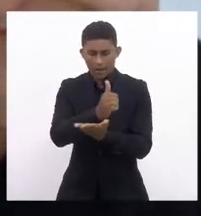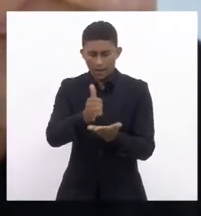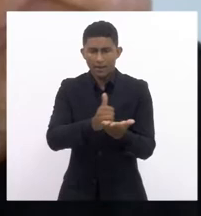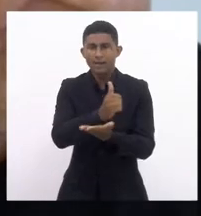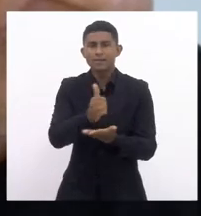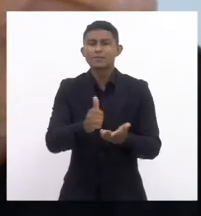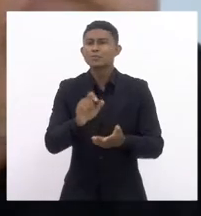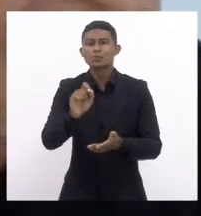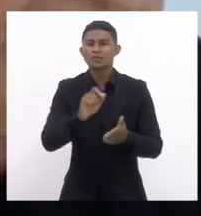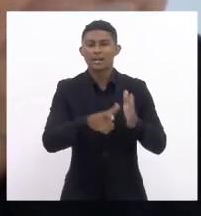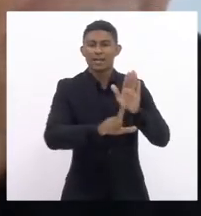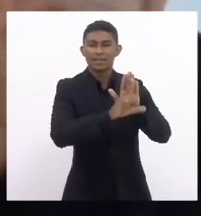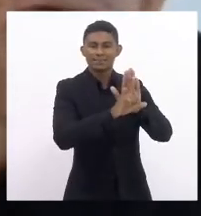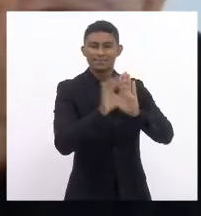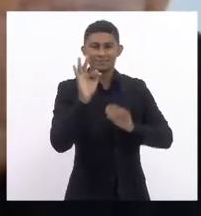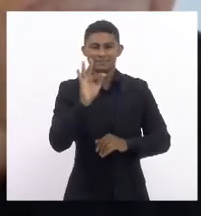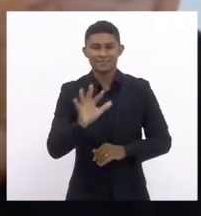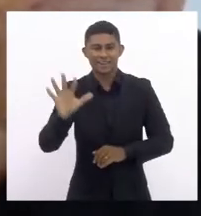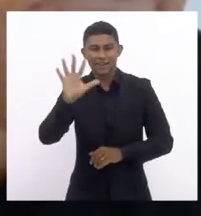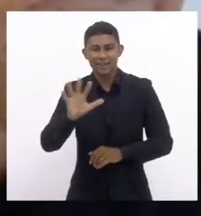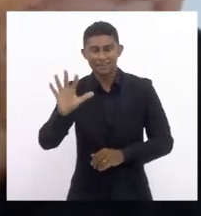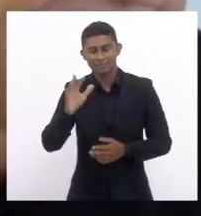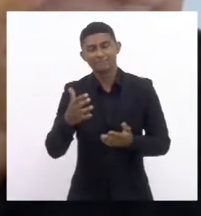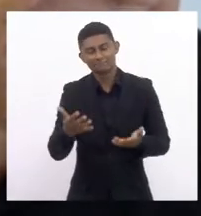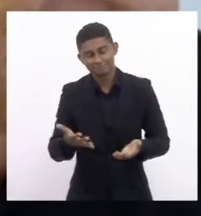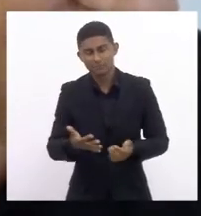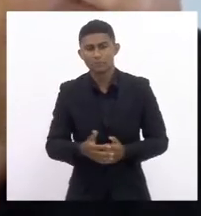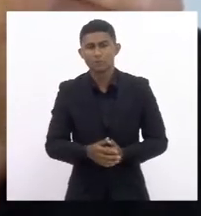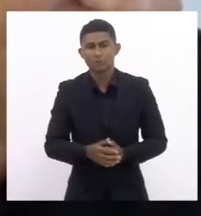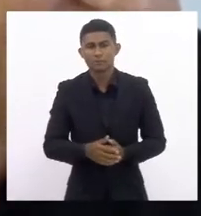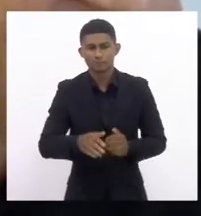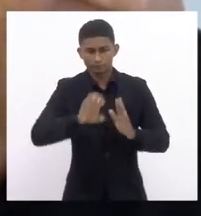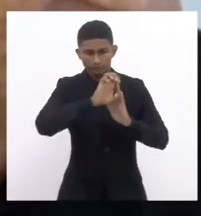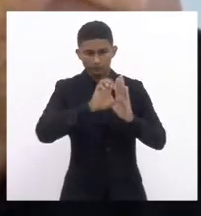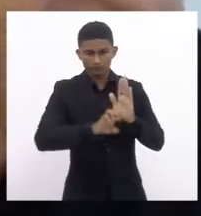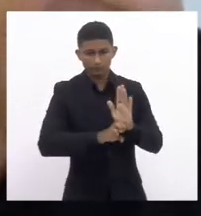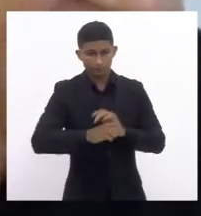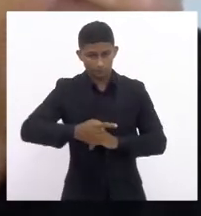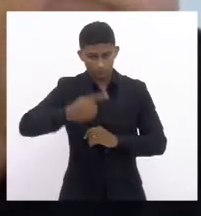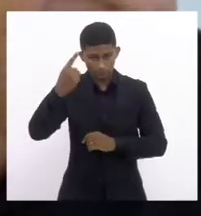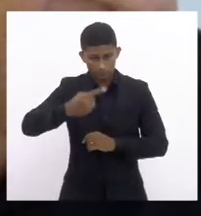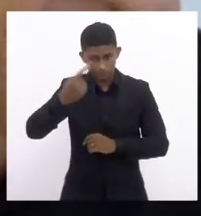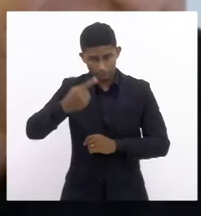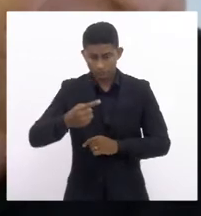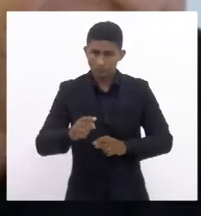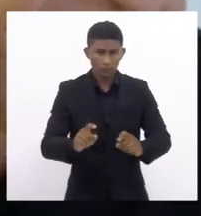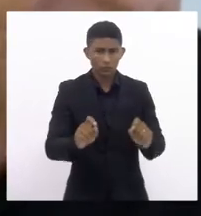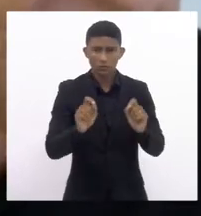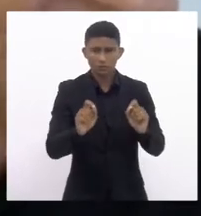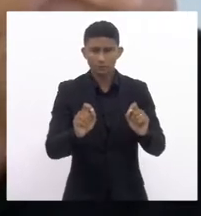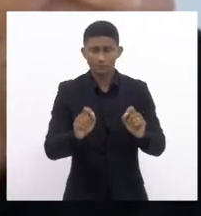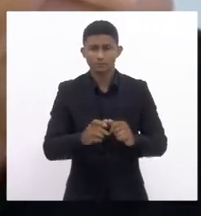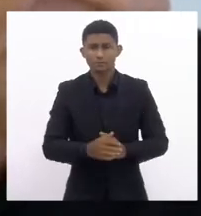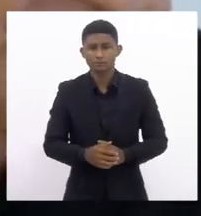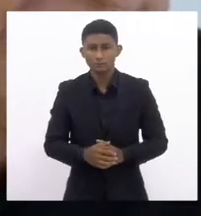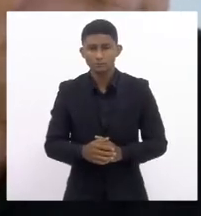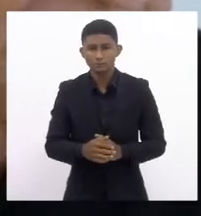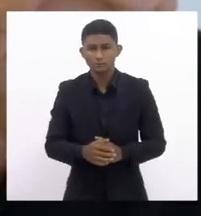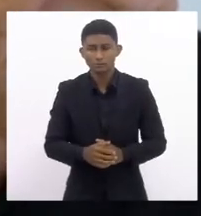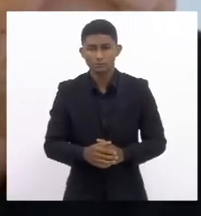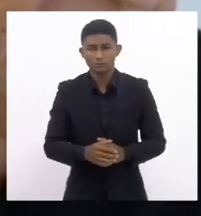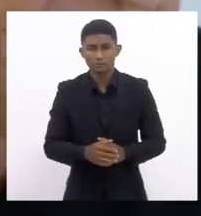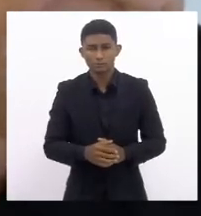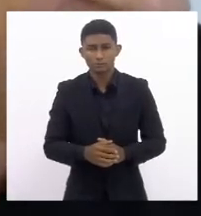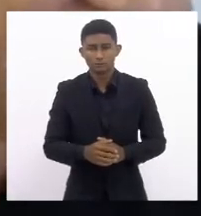na lei federal. Então, a primeira emenda, uma emenda modificativa, eu modifico a emenda do